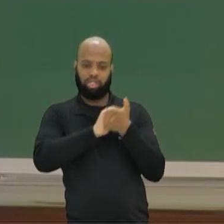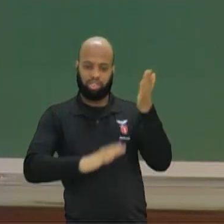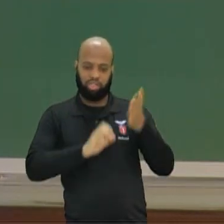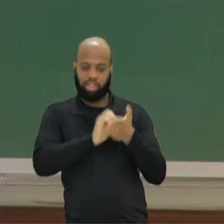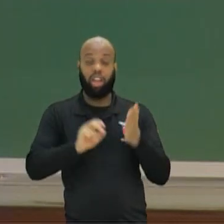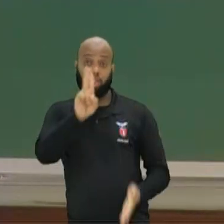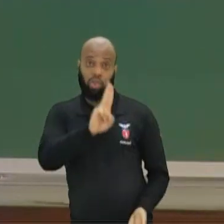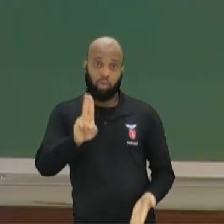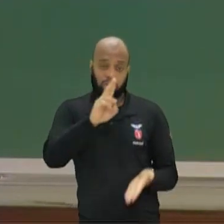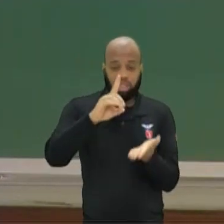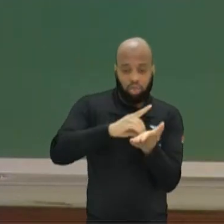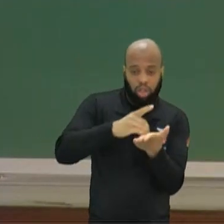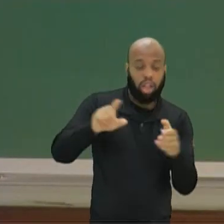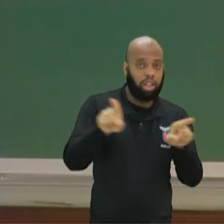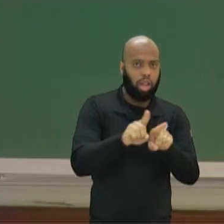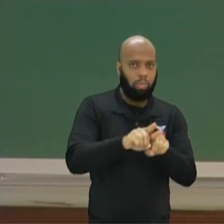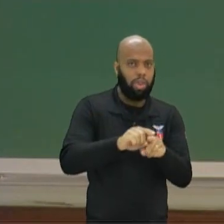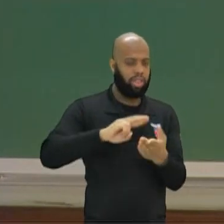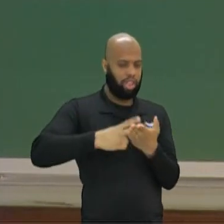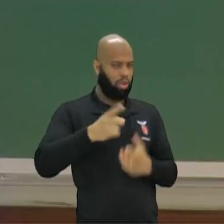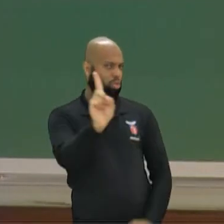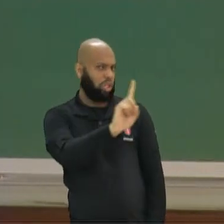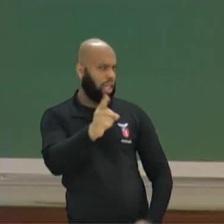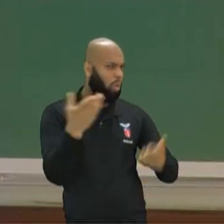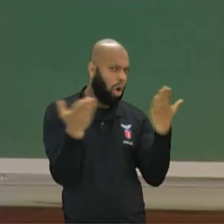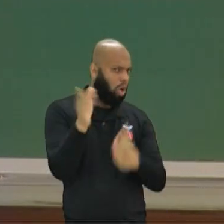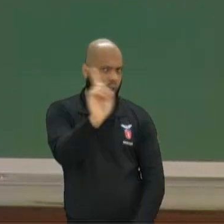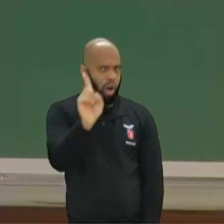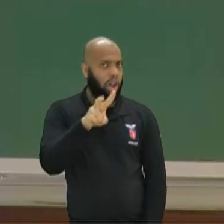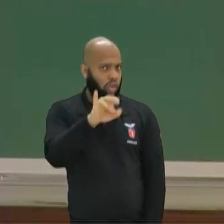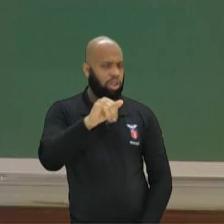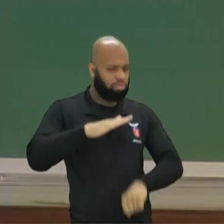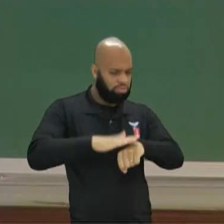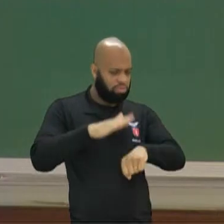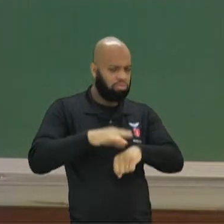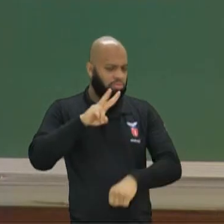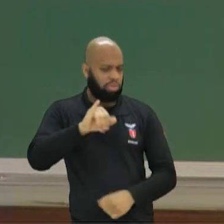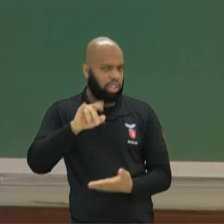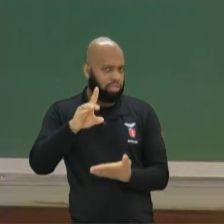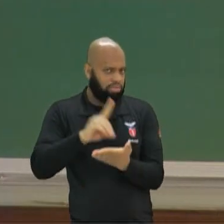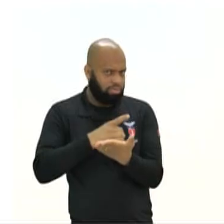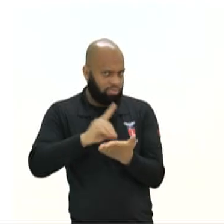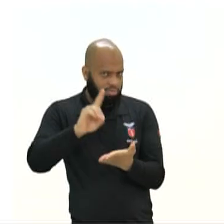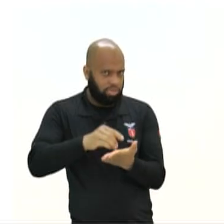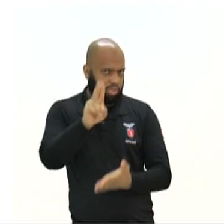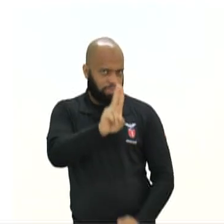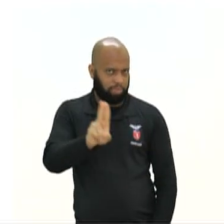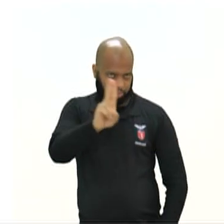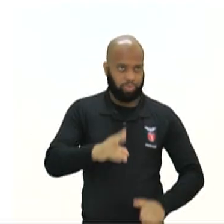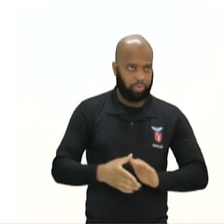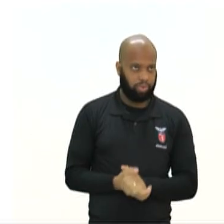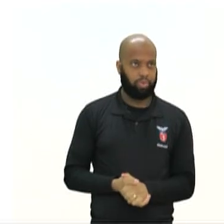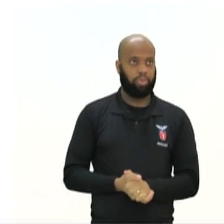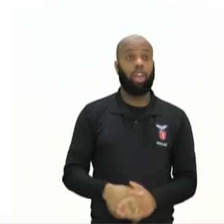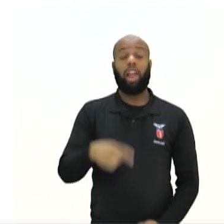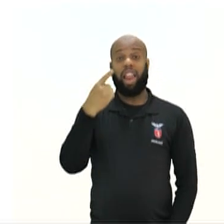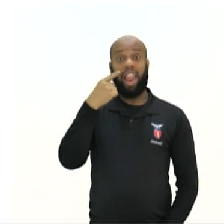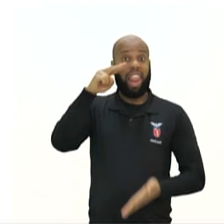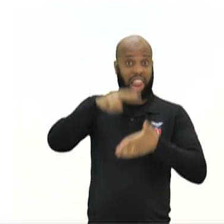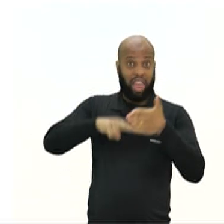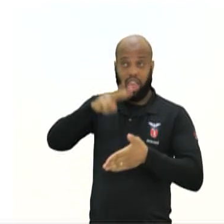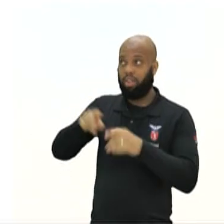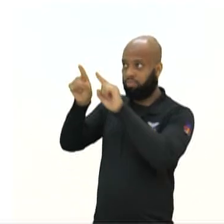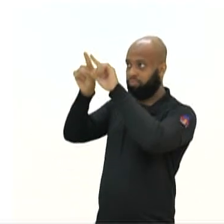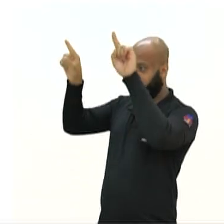uso do dicionário aí, porque eu não vou dar a tradução para não dar resposta, tá bom? Aqui diz assim, olha. Everything happens for a